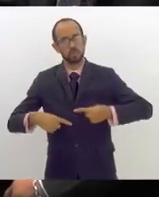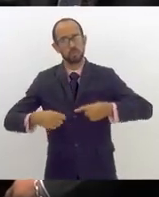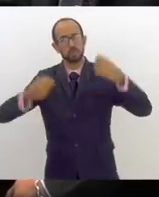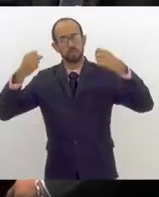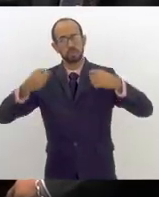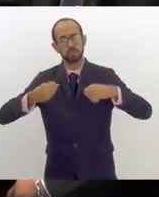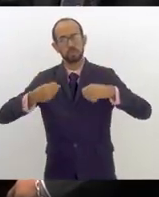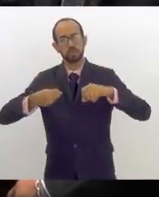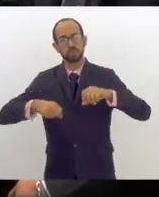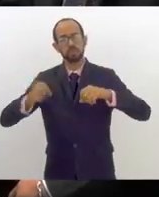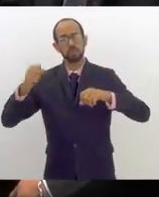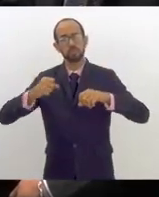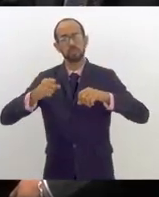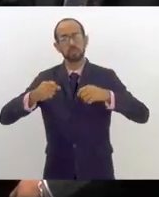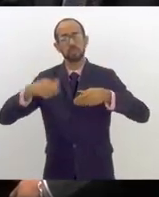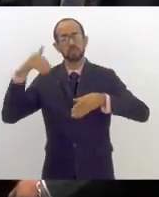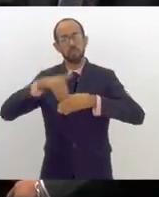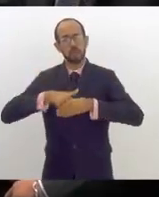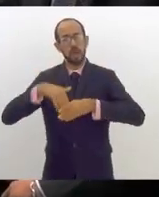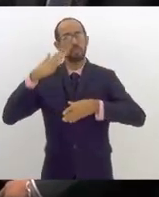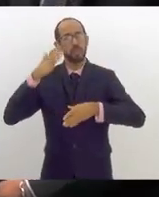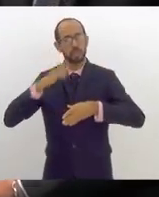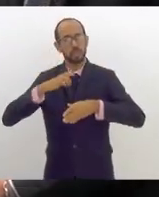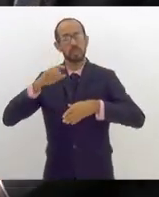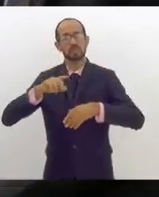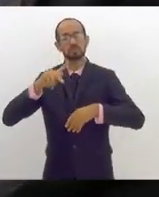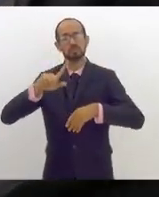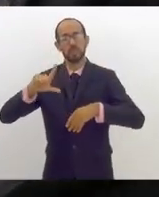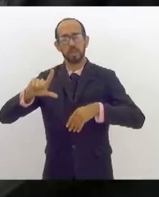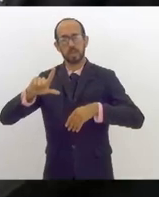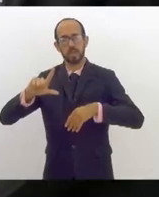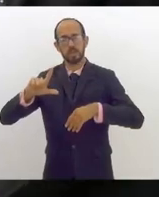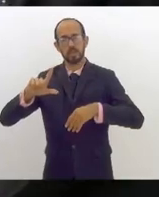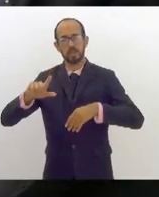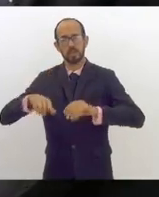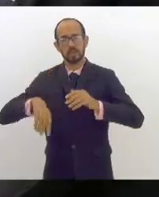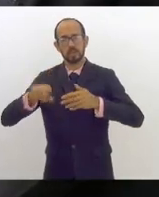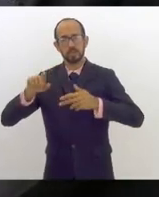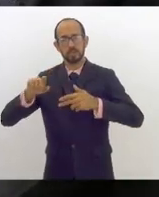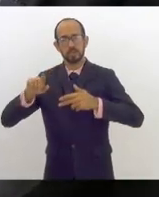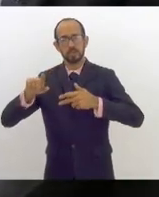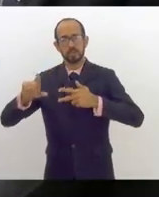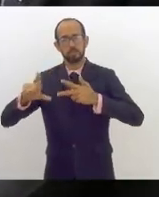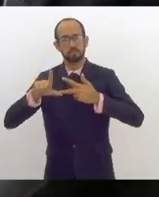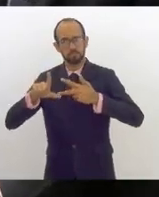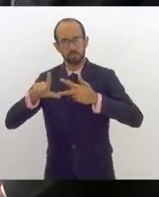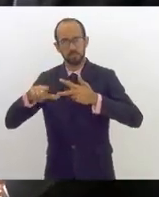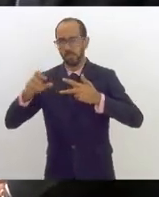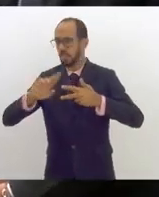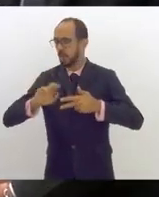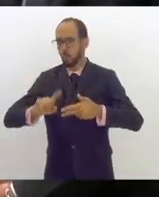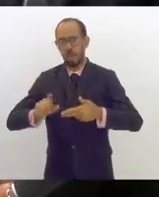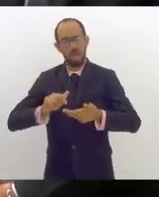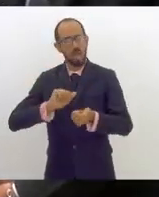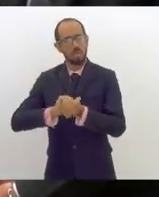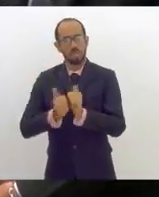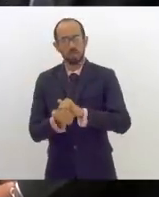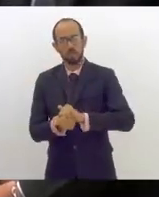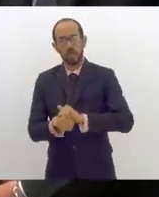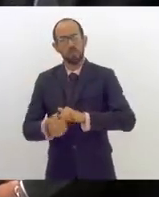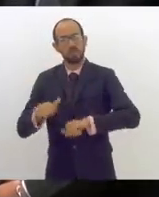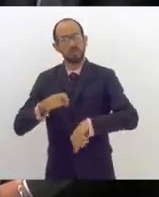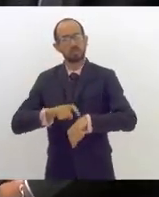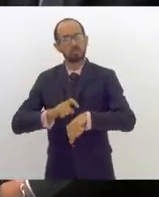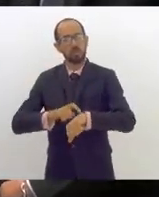esse projeto decreto legislativo que cá para nós não é adequado a esse momento que o Brasil tá vivendo Então